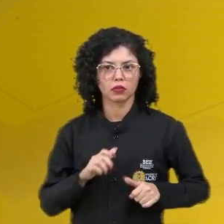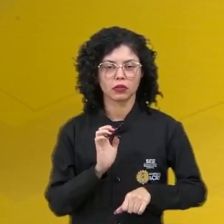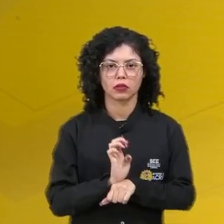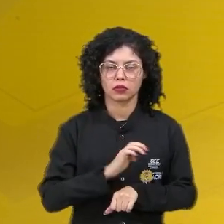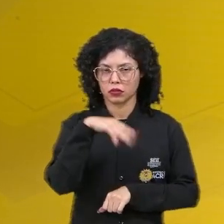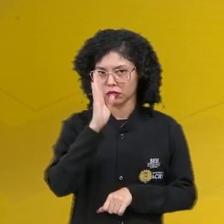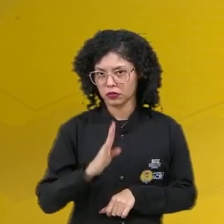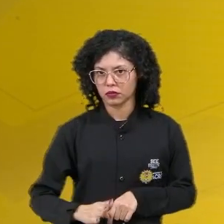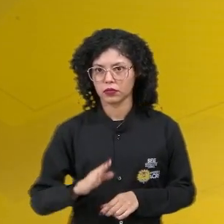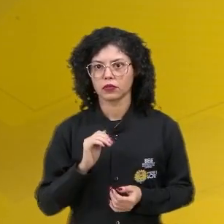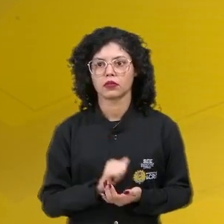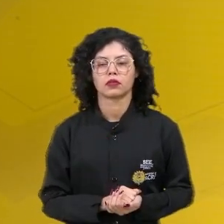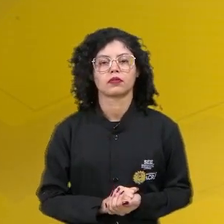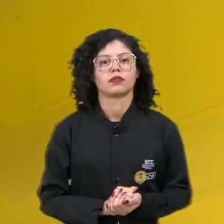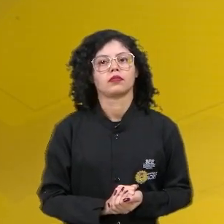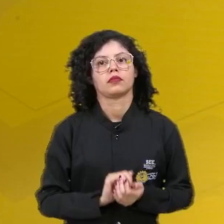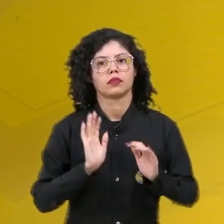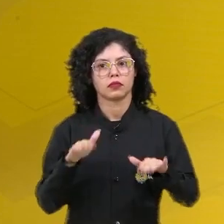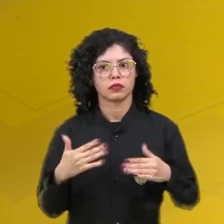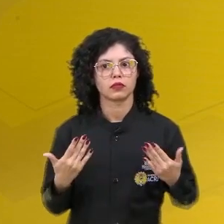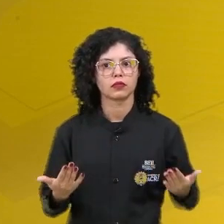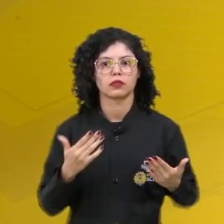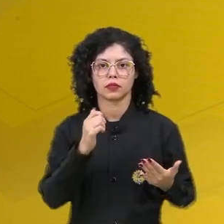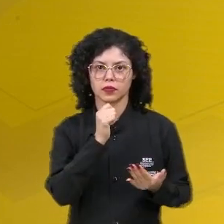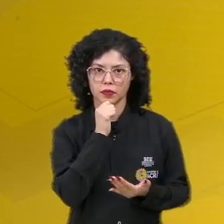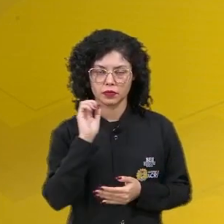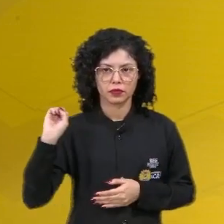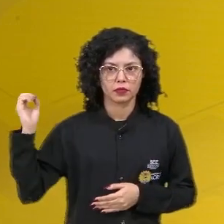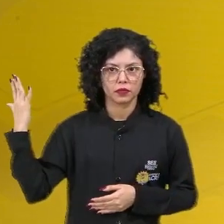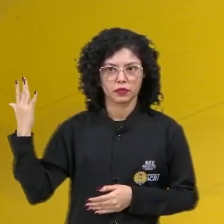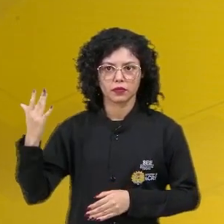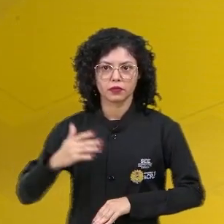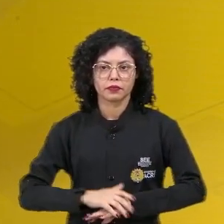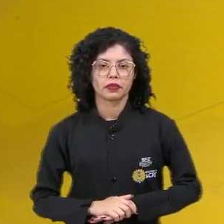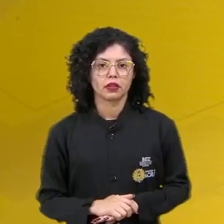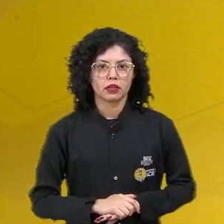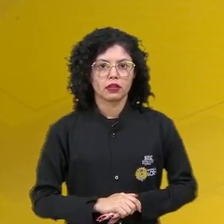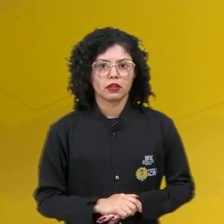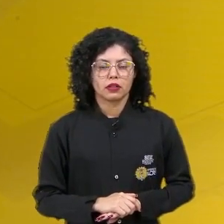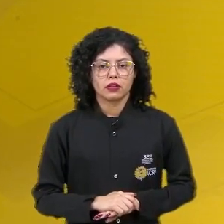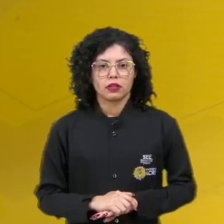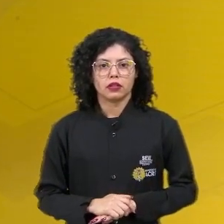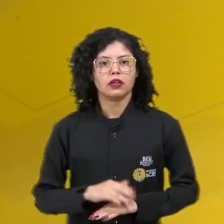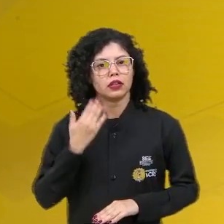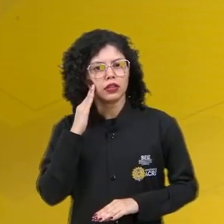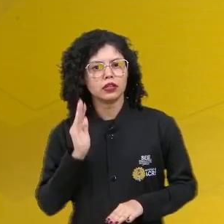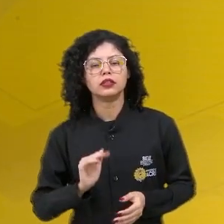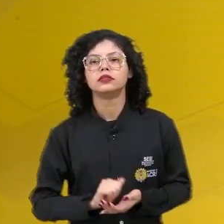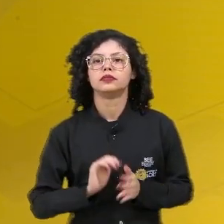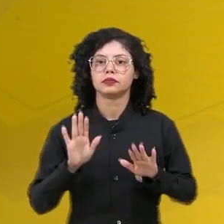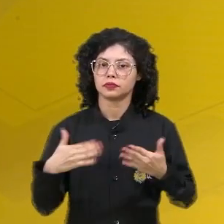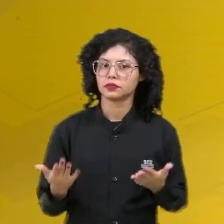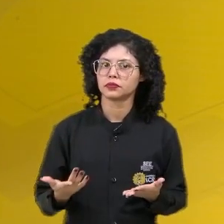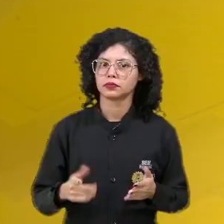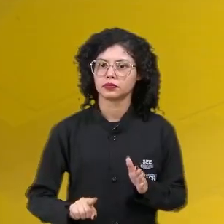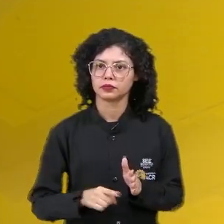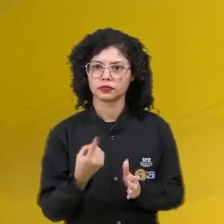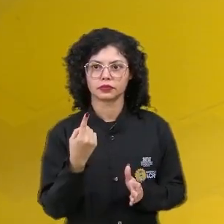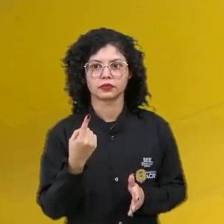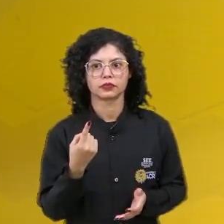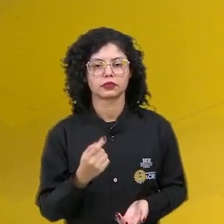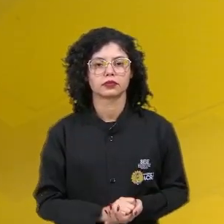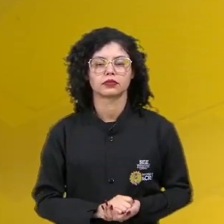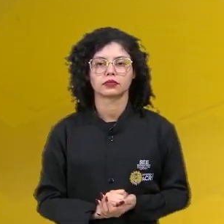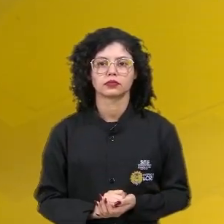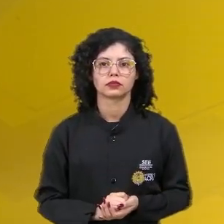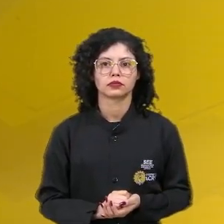os principais meios pelo qual isso acontece? Então, é isso que nós vamos entender. Qual é o mais predominante? Qual é